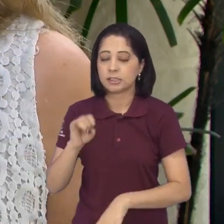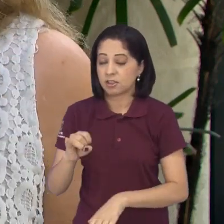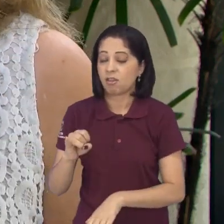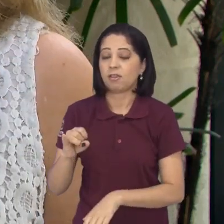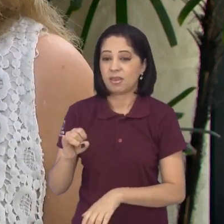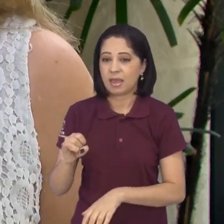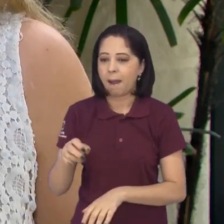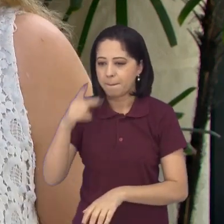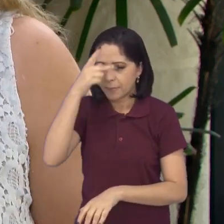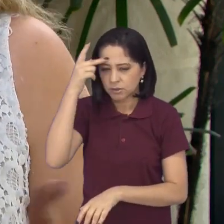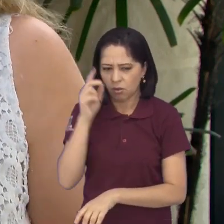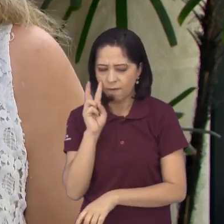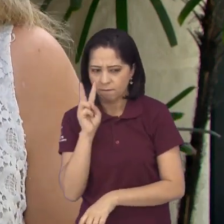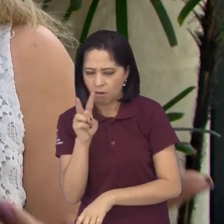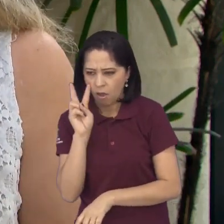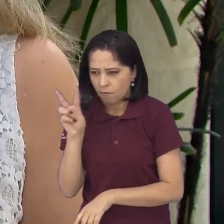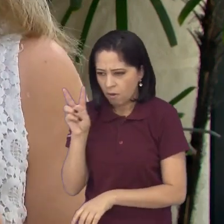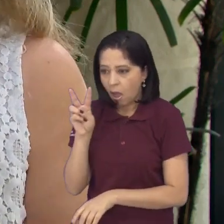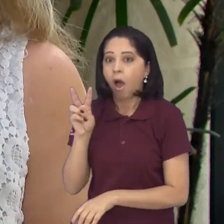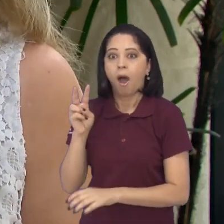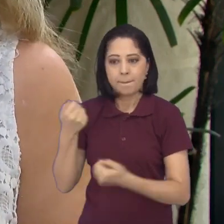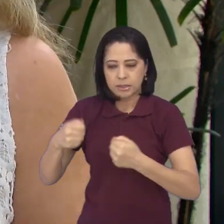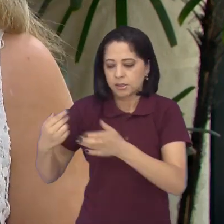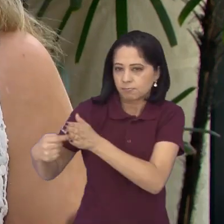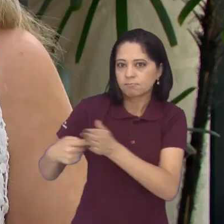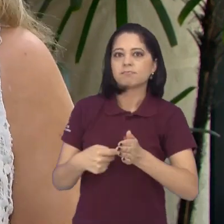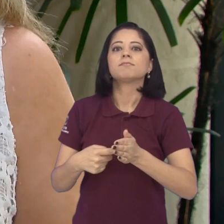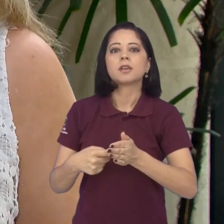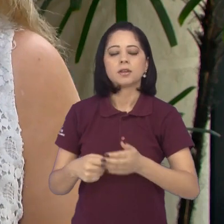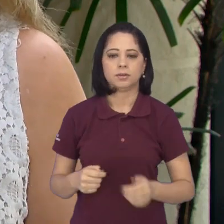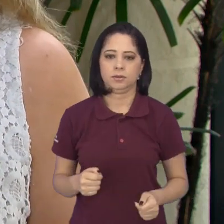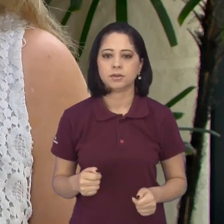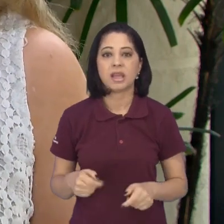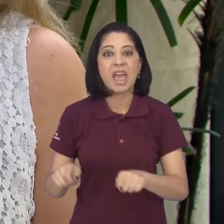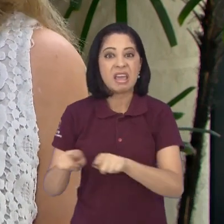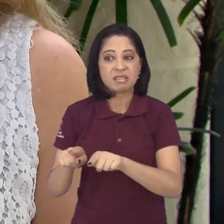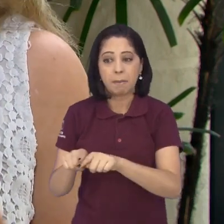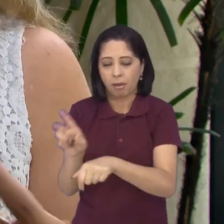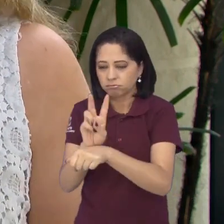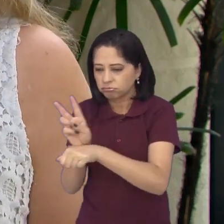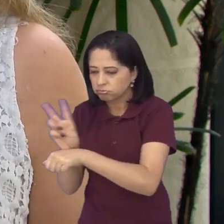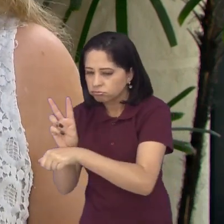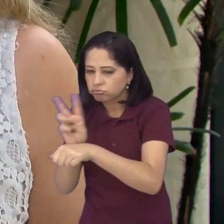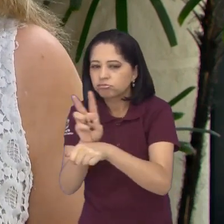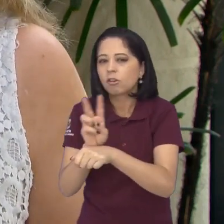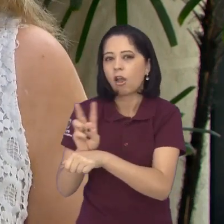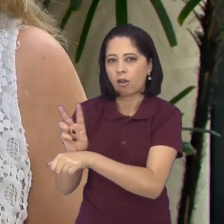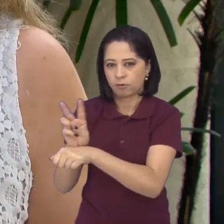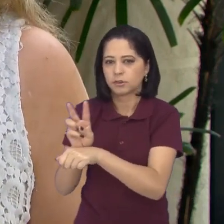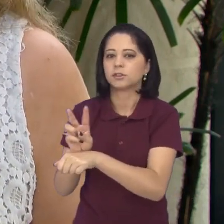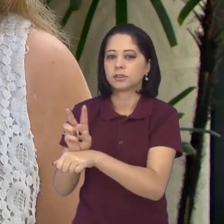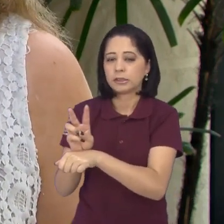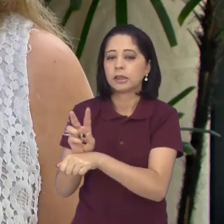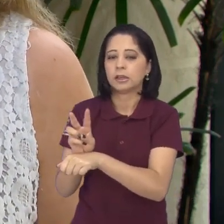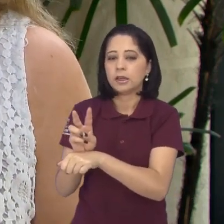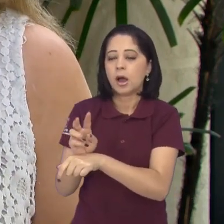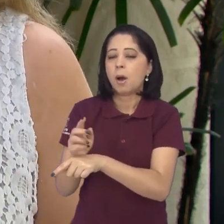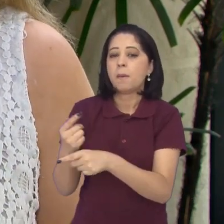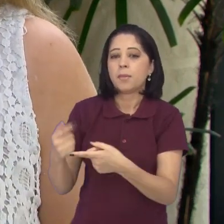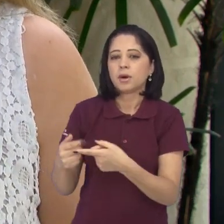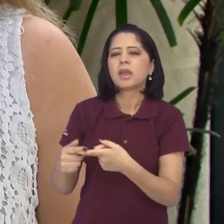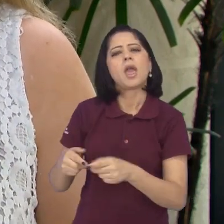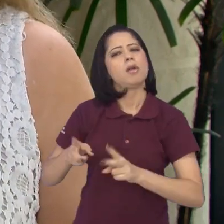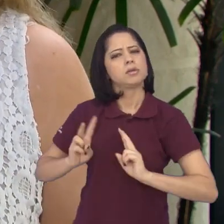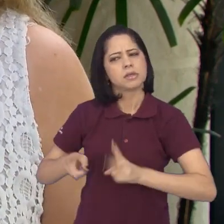esquema, digamos assim, é possível que haja essa denúncia em relação, e até mesmo essa fiscalização, né?